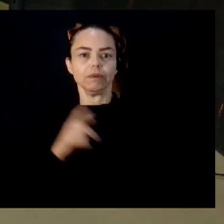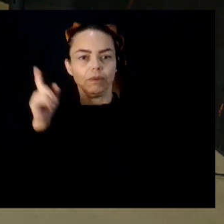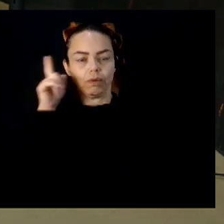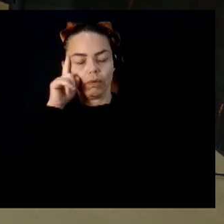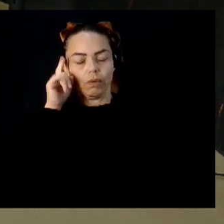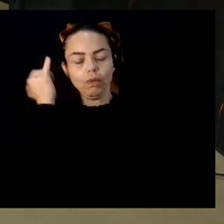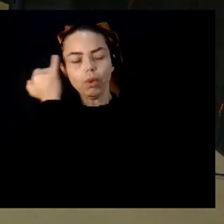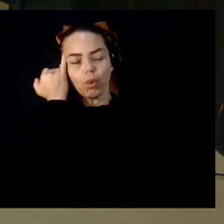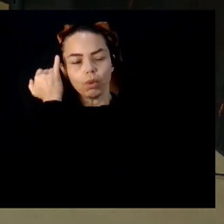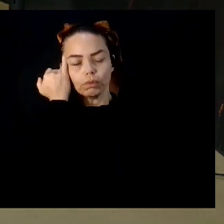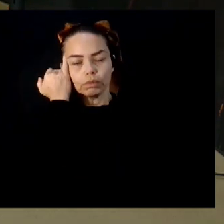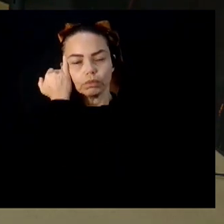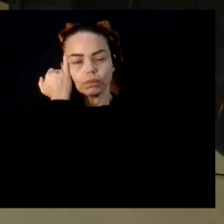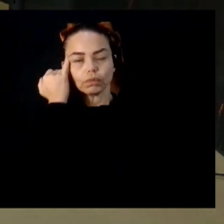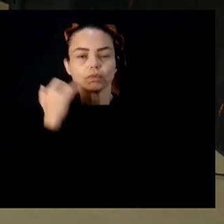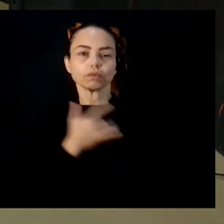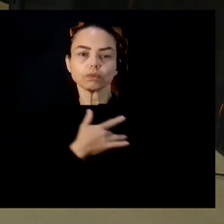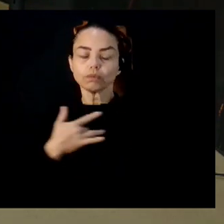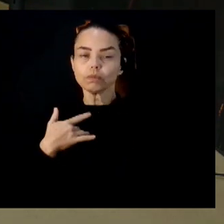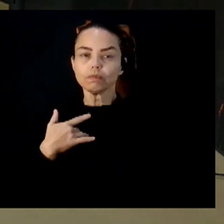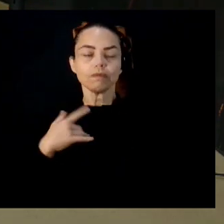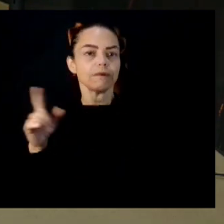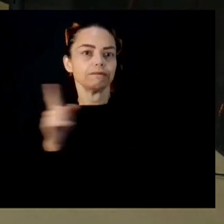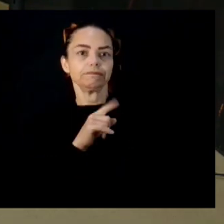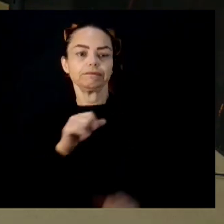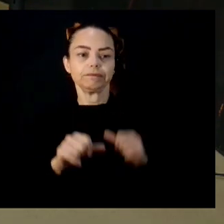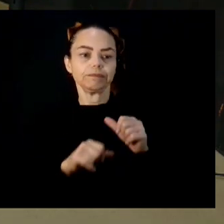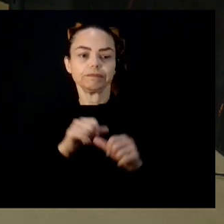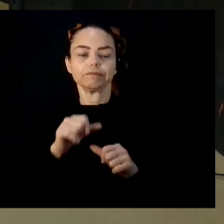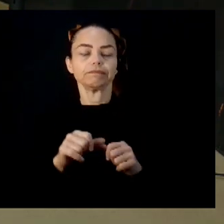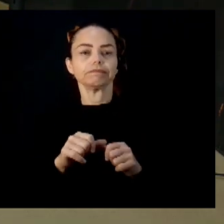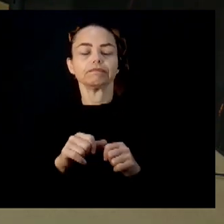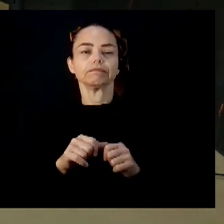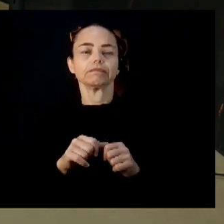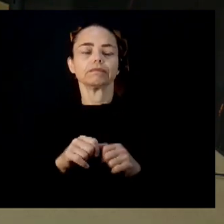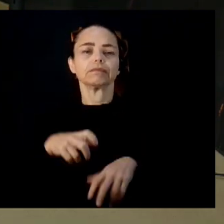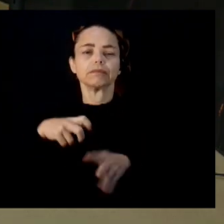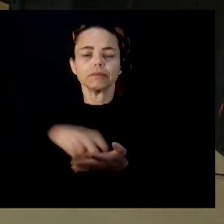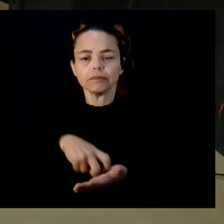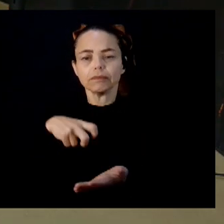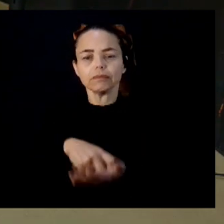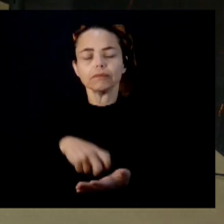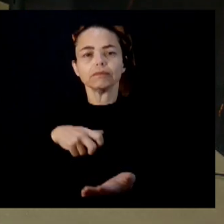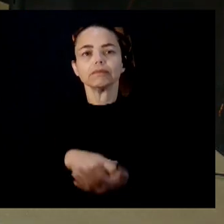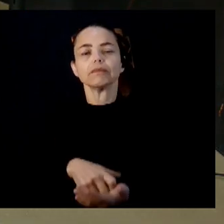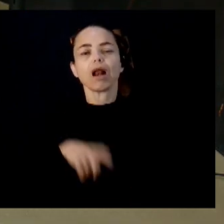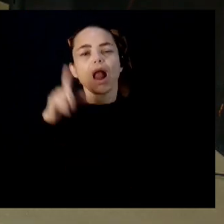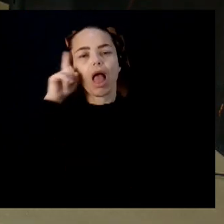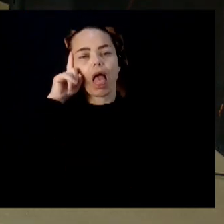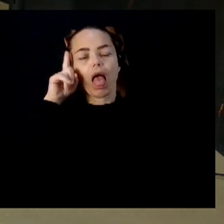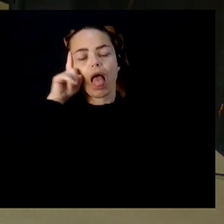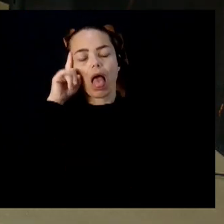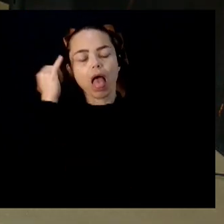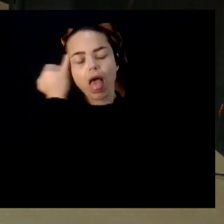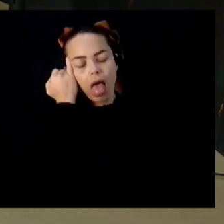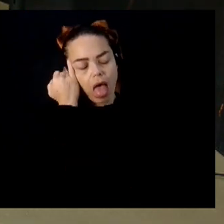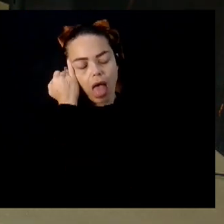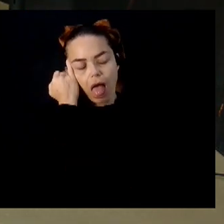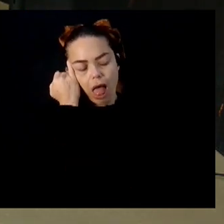ter, saudável, mas não transformar isso em algo penoso, em uma monotonia, em algo que eu falo, eu não